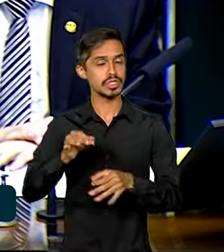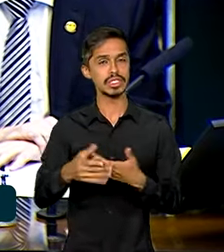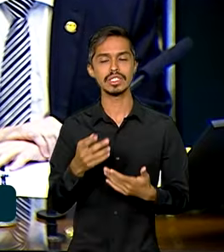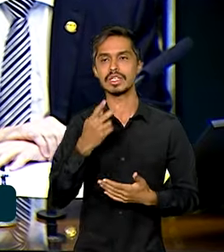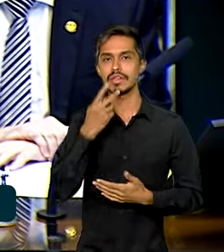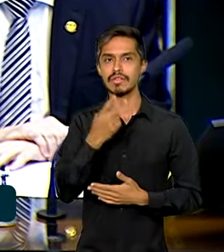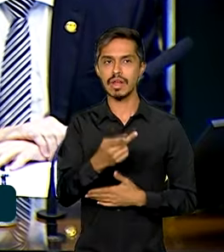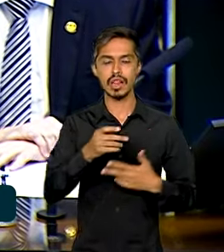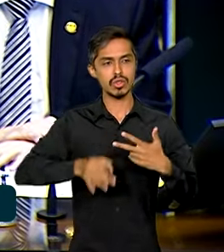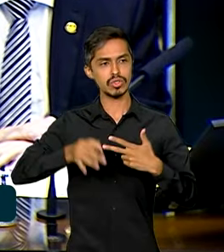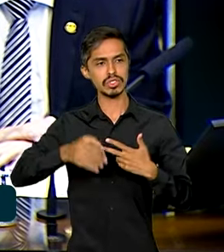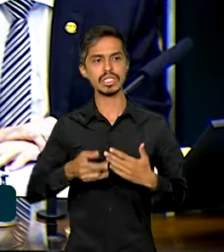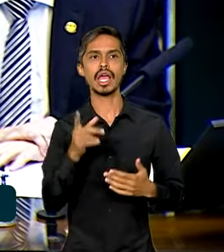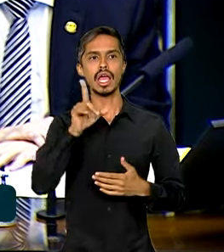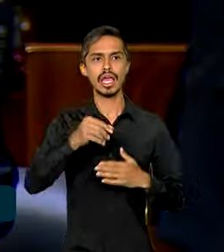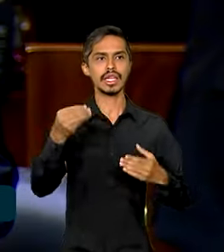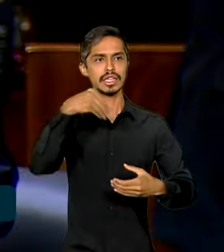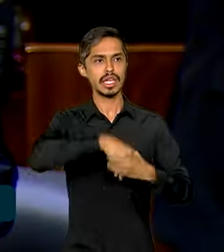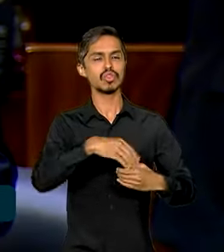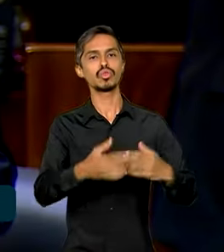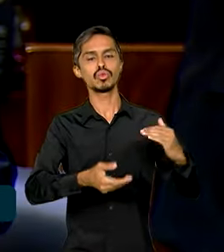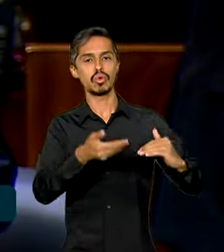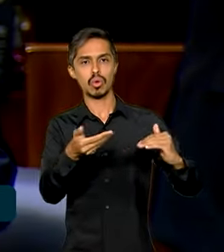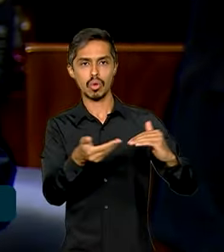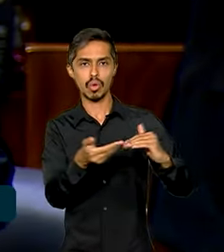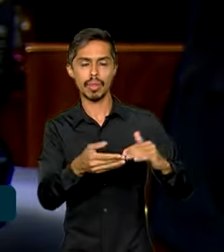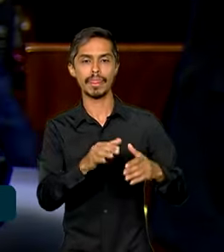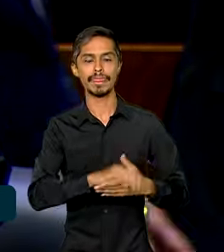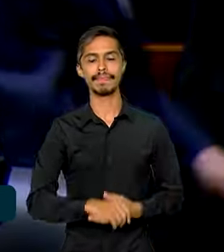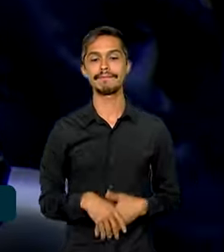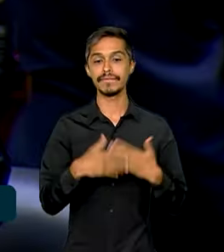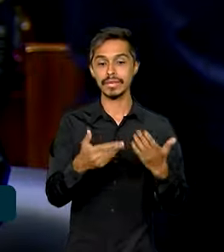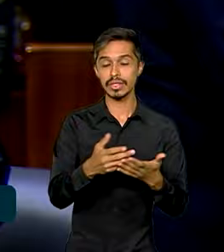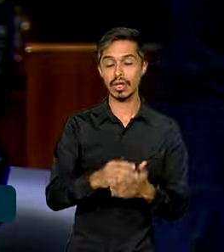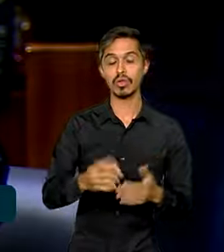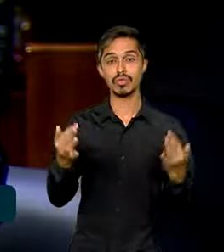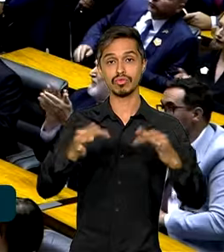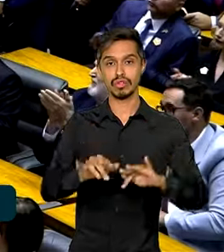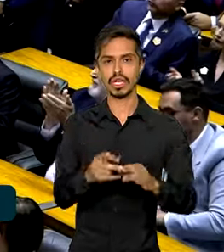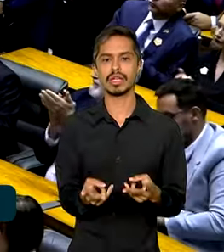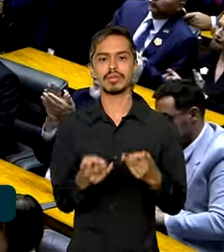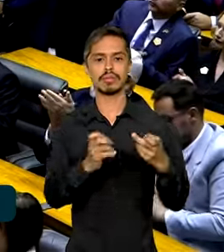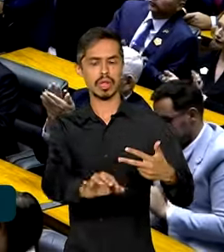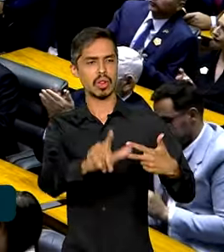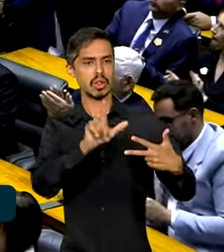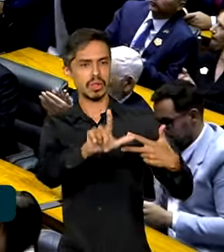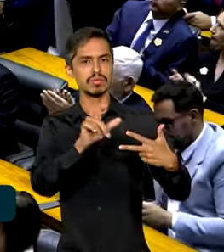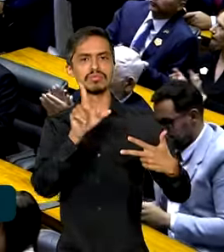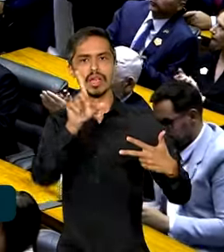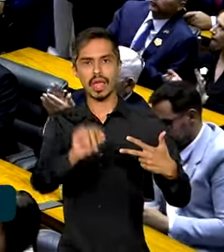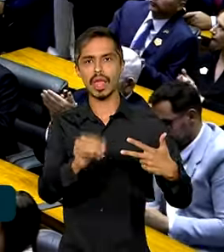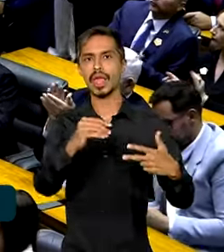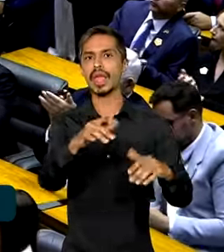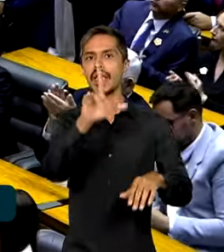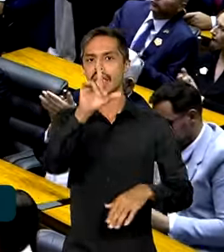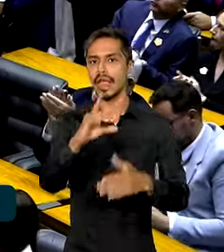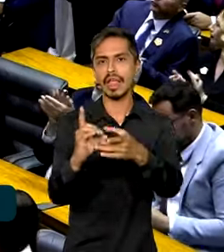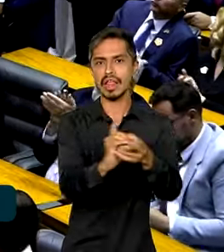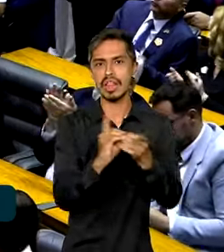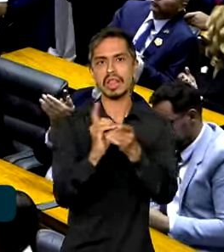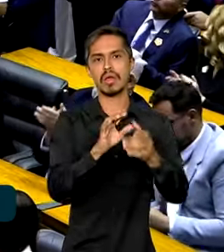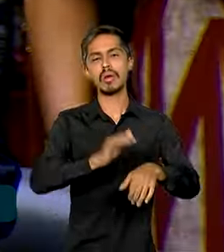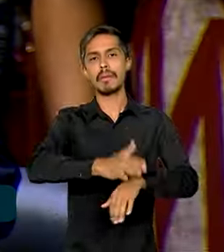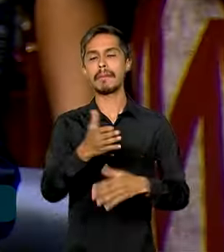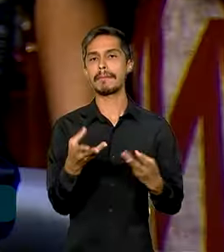tramitam na Câmara e no senado ao final do discurso o ministro reconheceu o legislativo como mais democrático dos